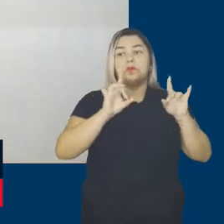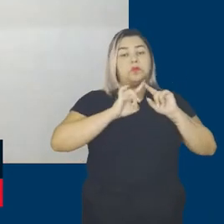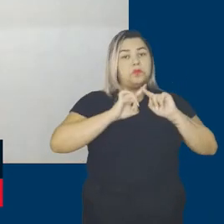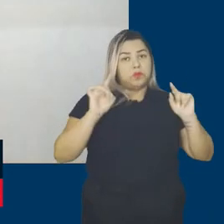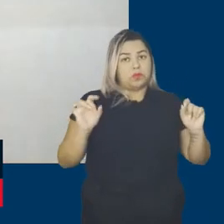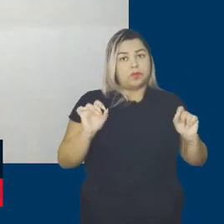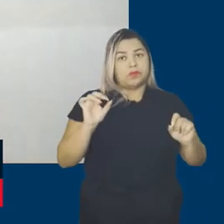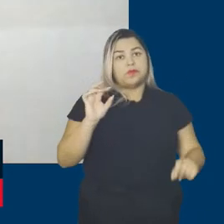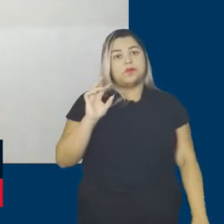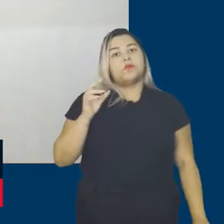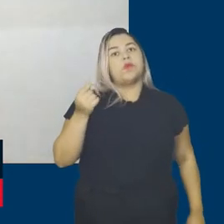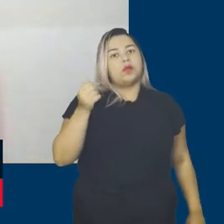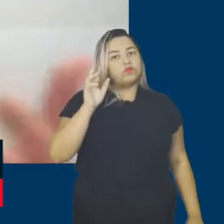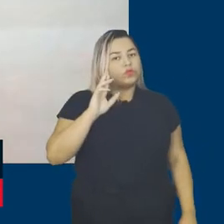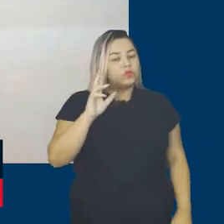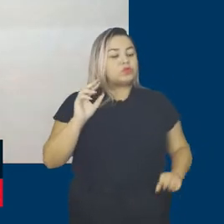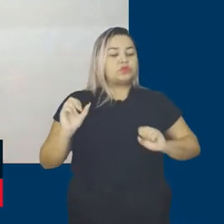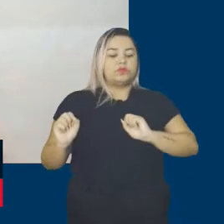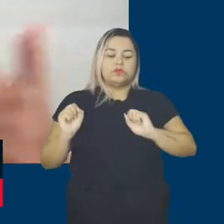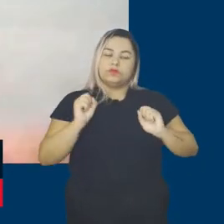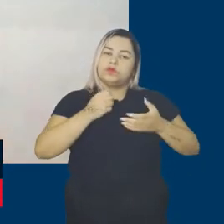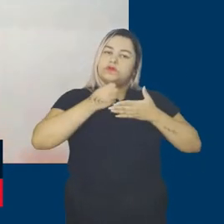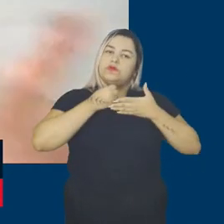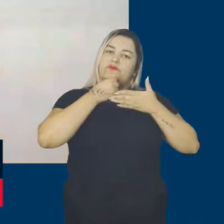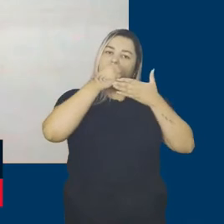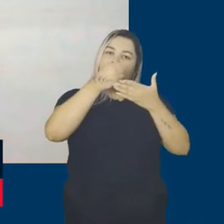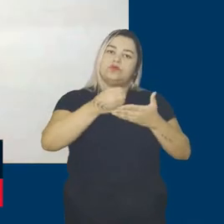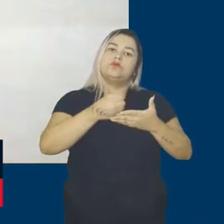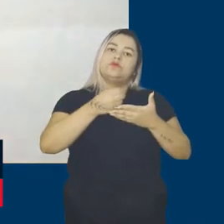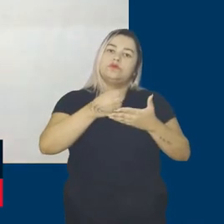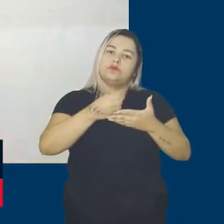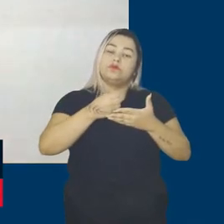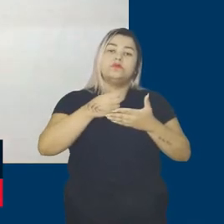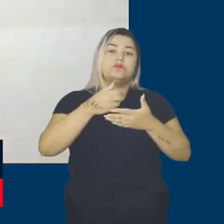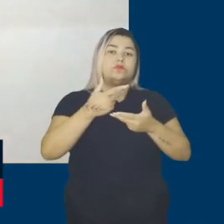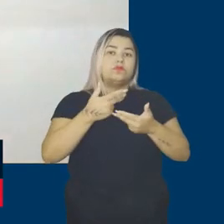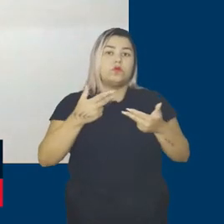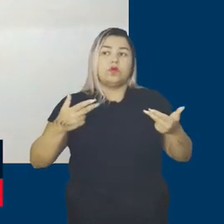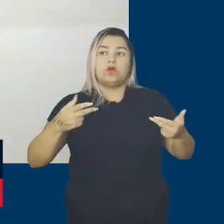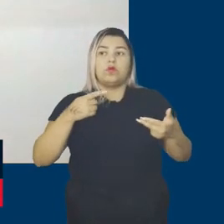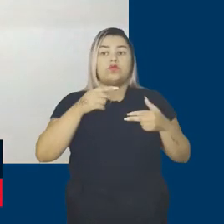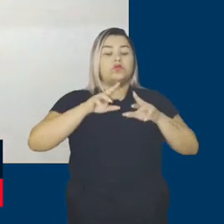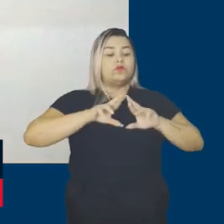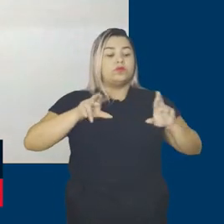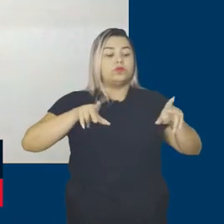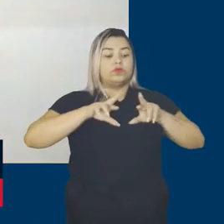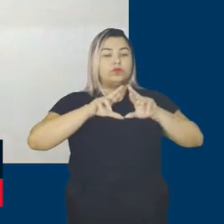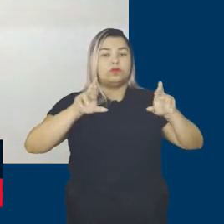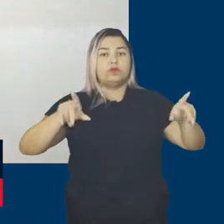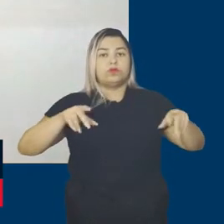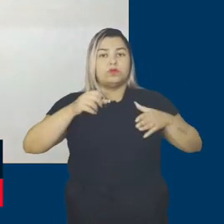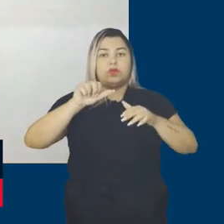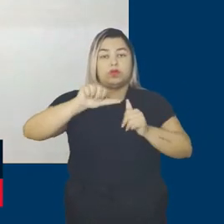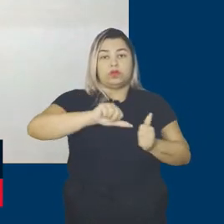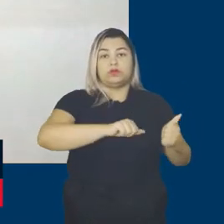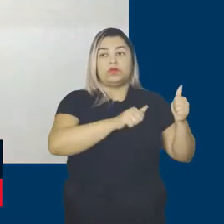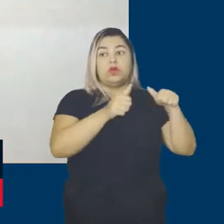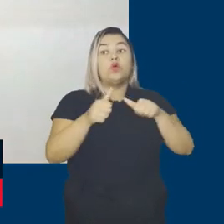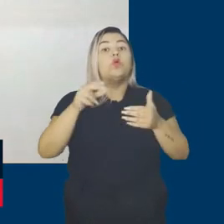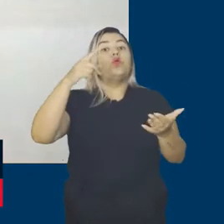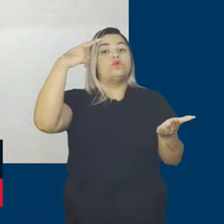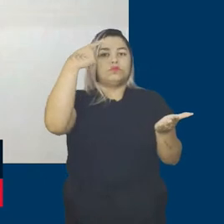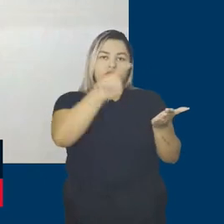nós temos, ele pode ser ofertado com produtos e serviços diferenciados na nossa avaliação, e isso cumpriria um